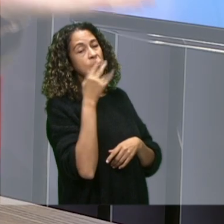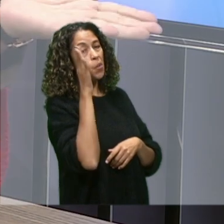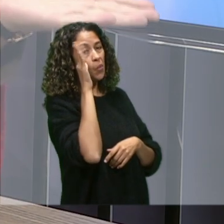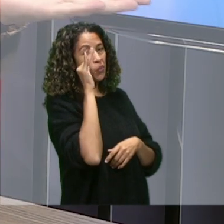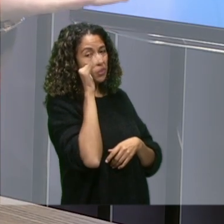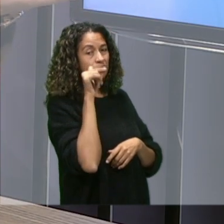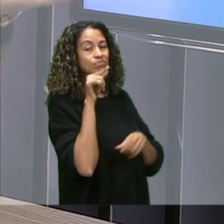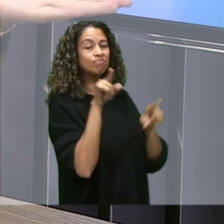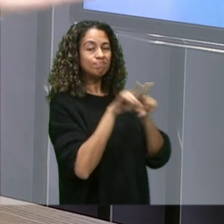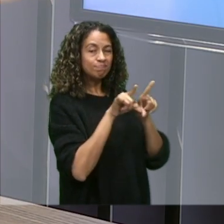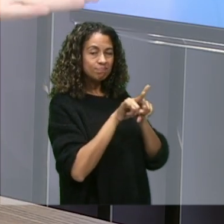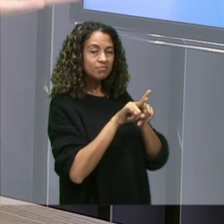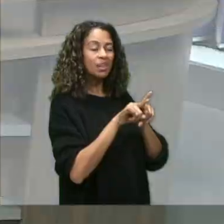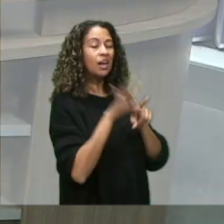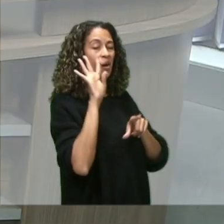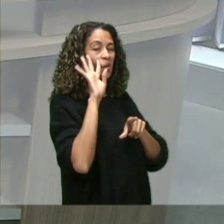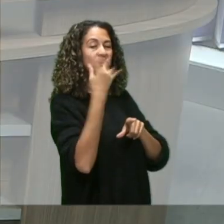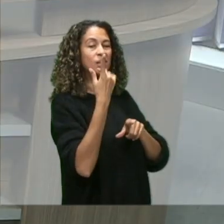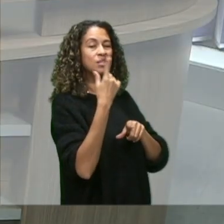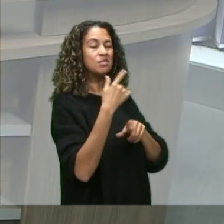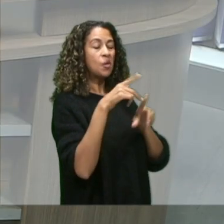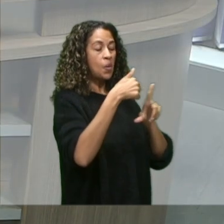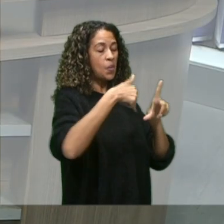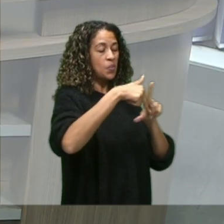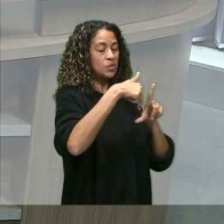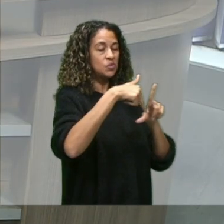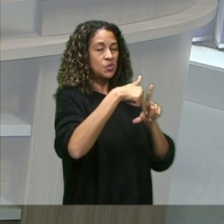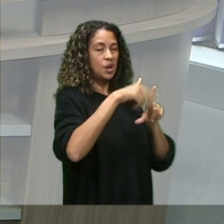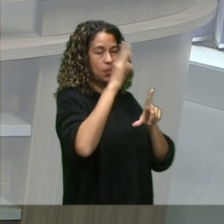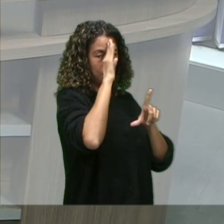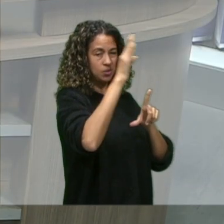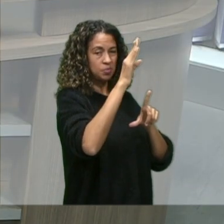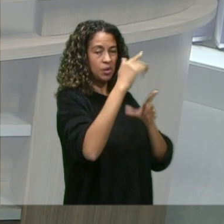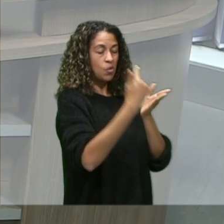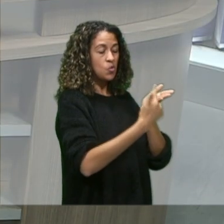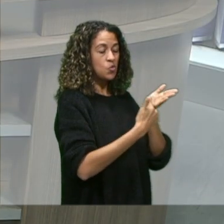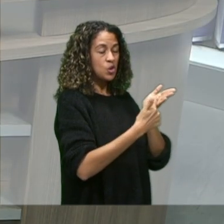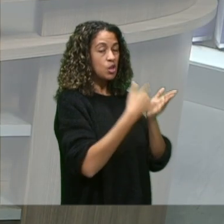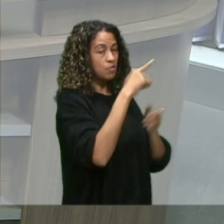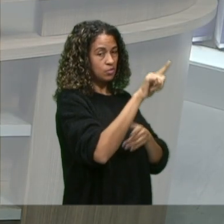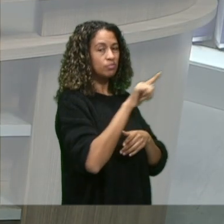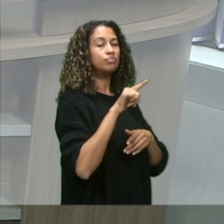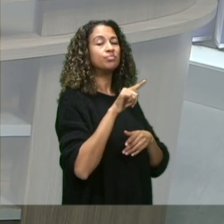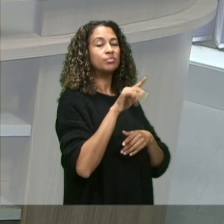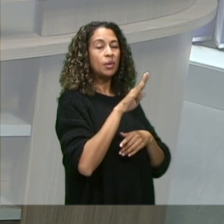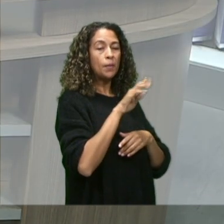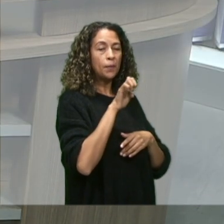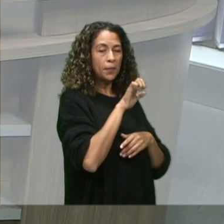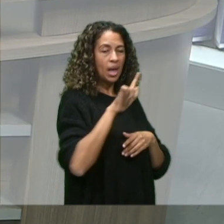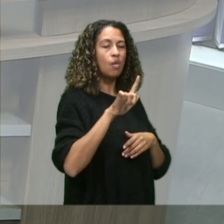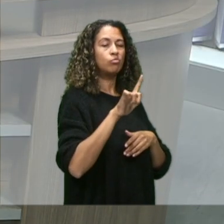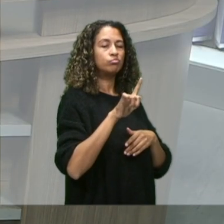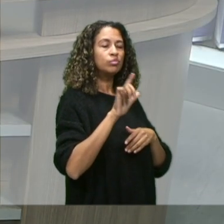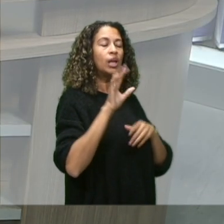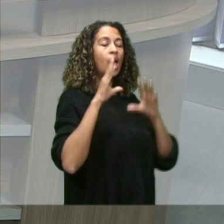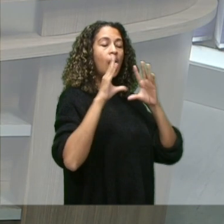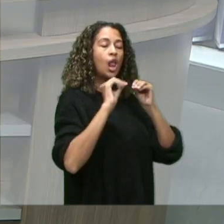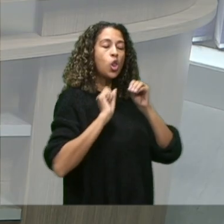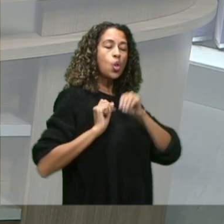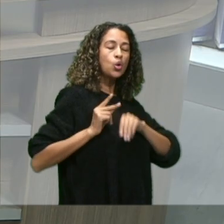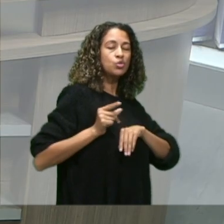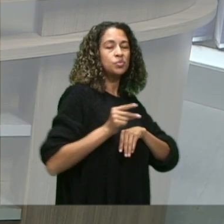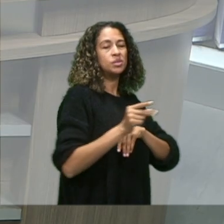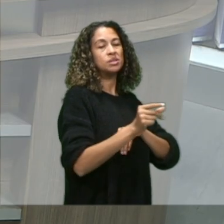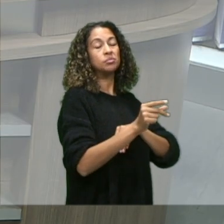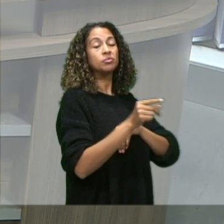né? Que acontece com o personagem central da Noite Sem Fim, que você, até quando você está fazendo a apresentação,